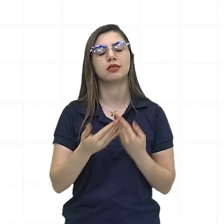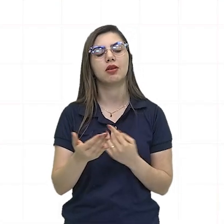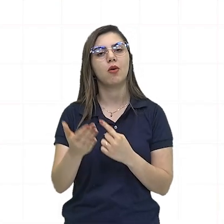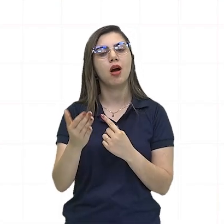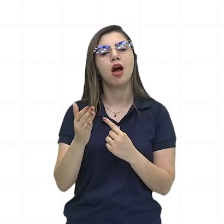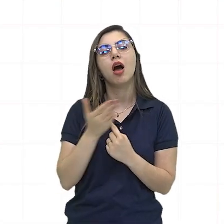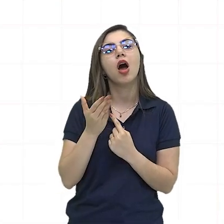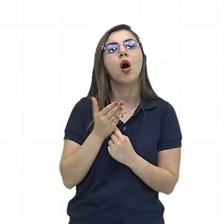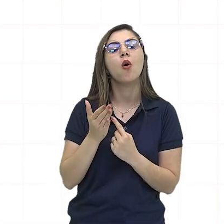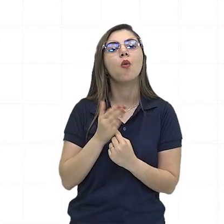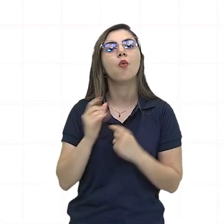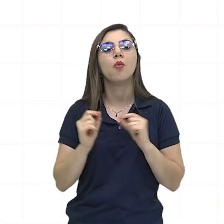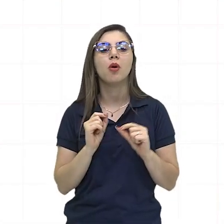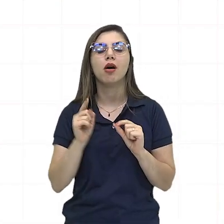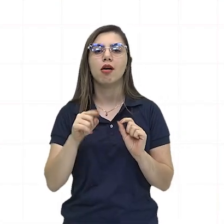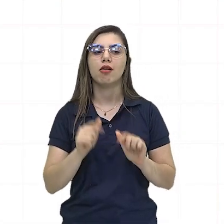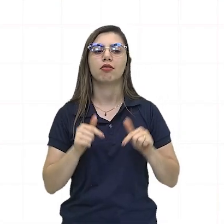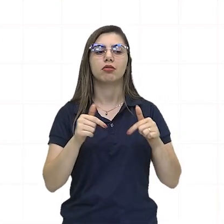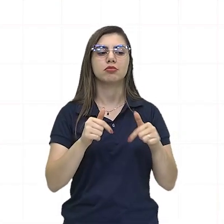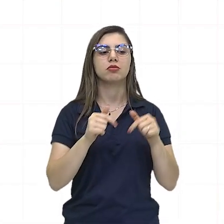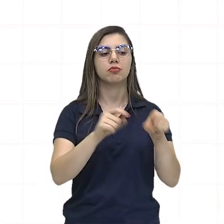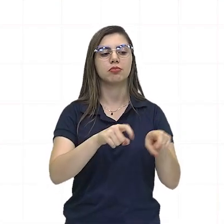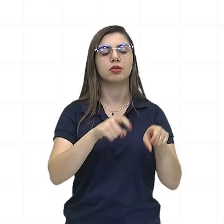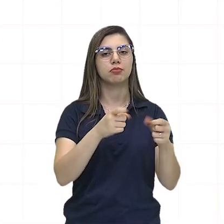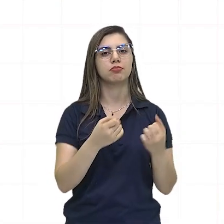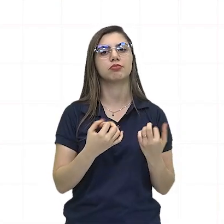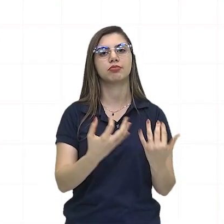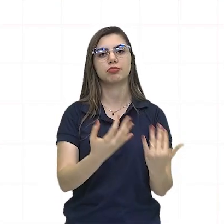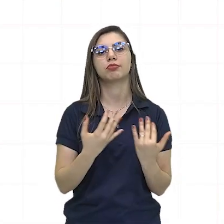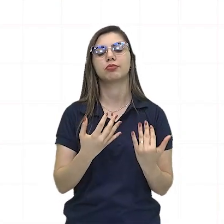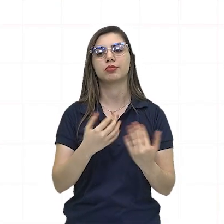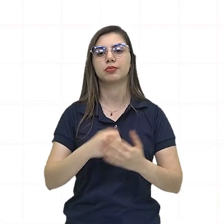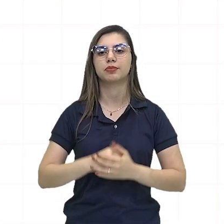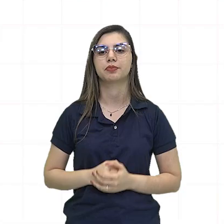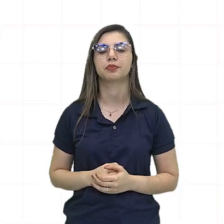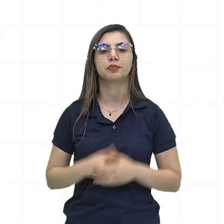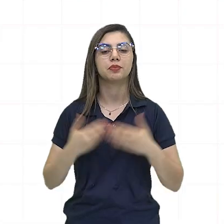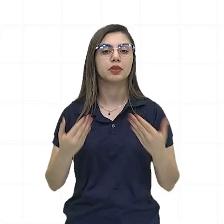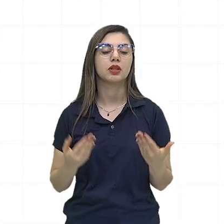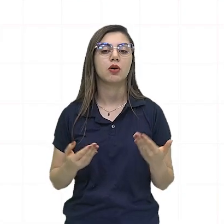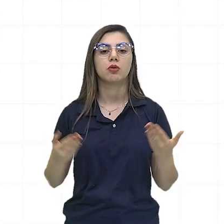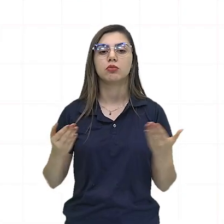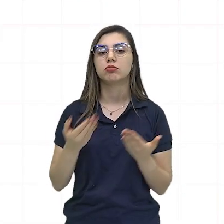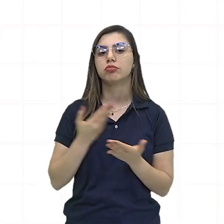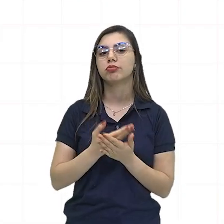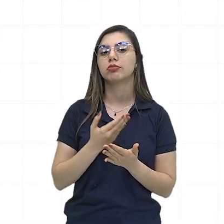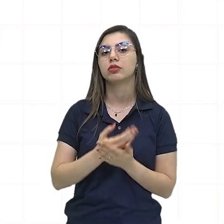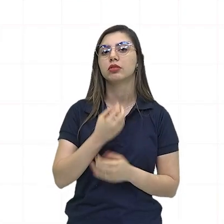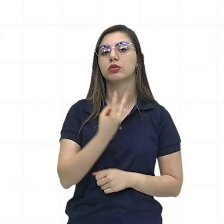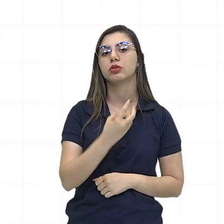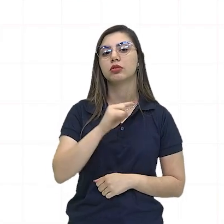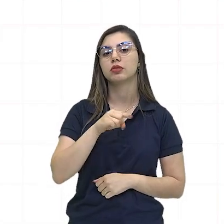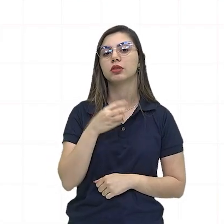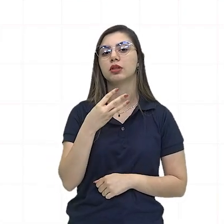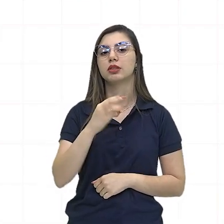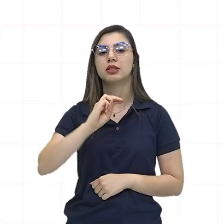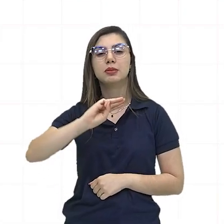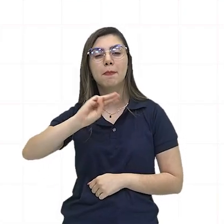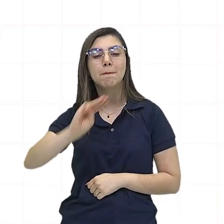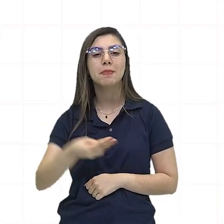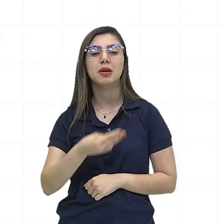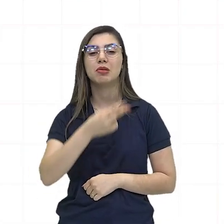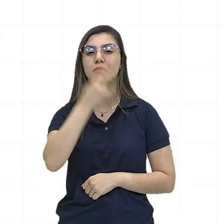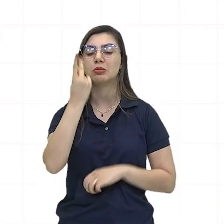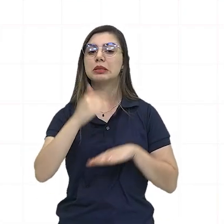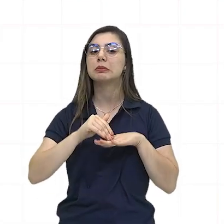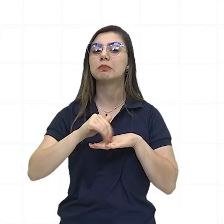nas suas atividades agrícolas. Então, a gente vai verificar que mais de 2,3